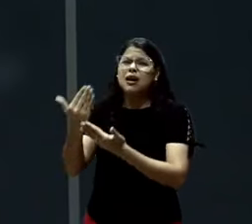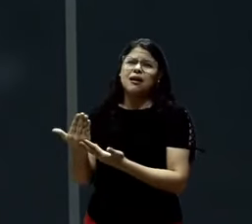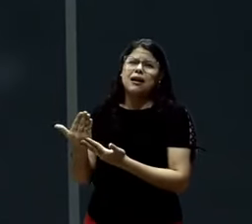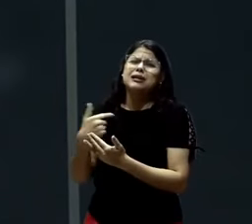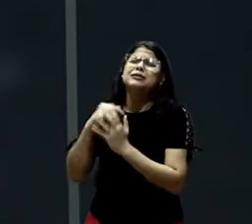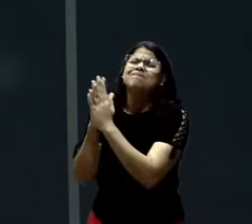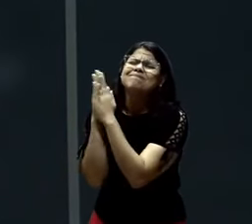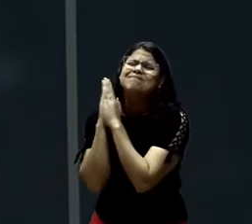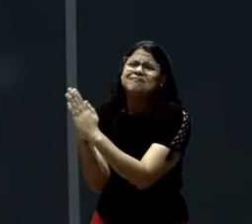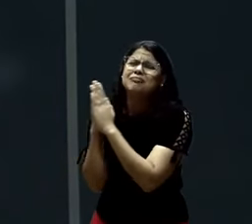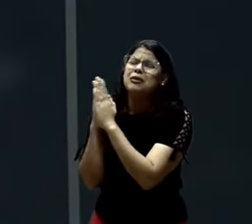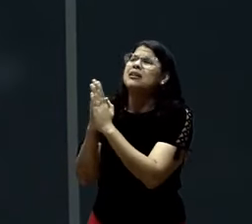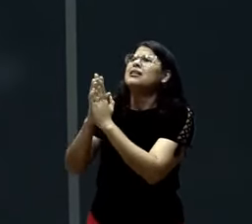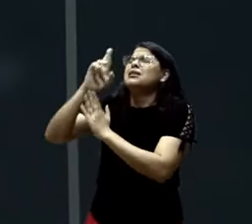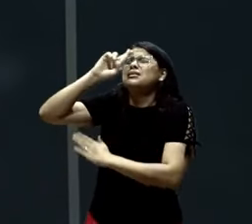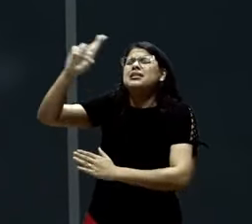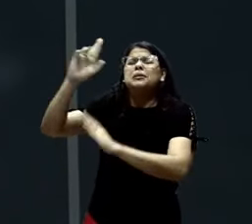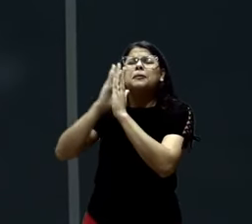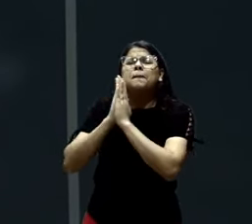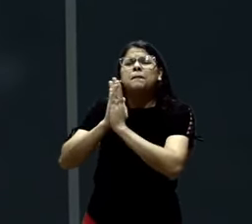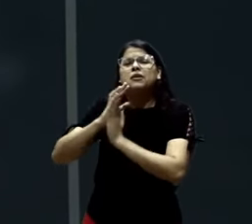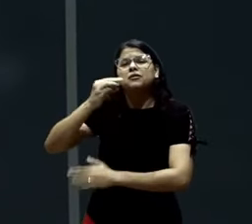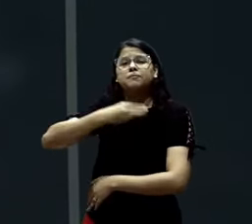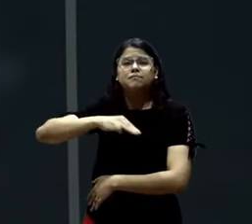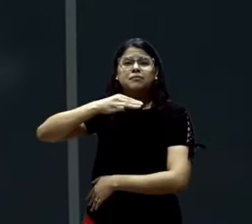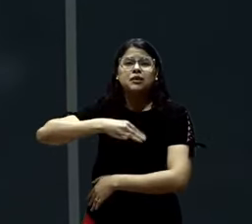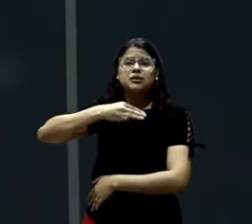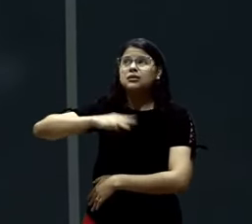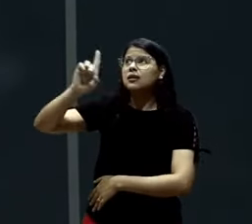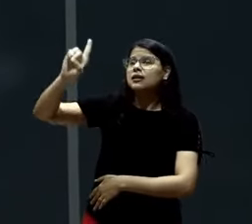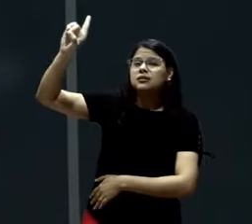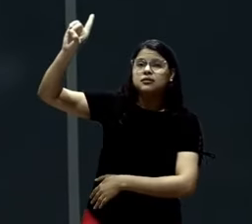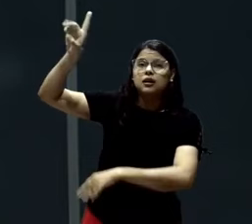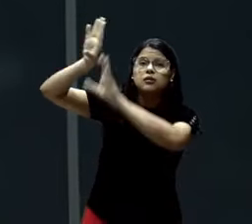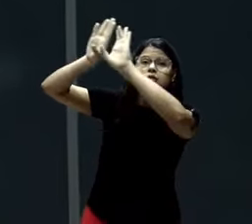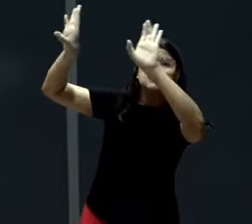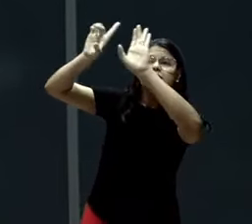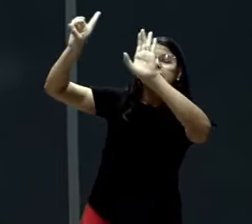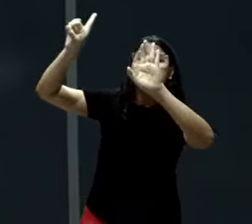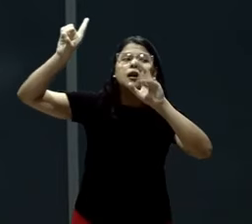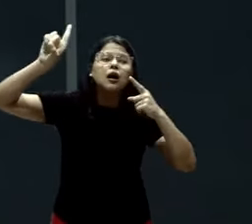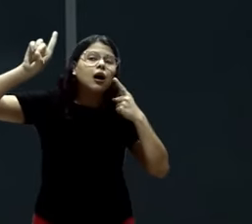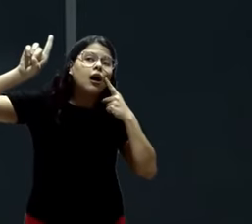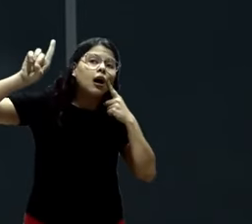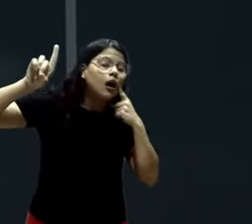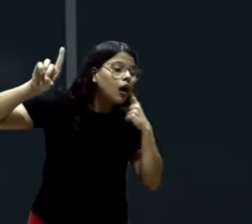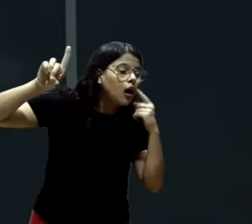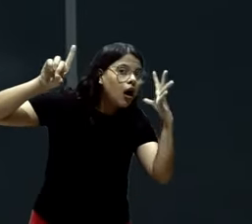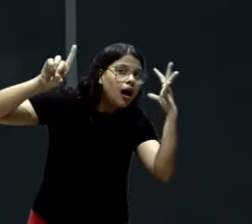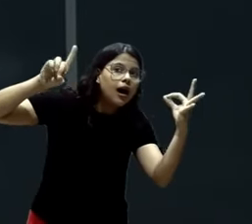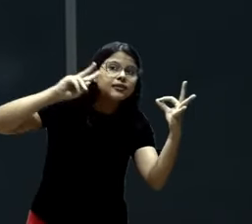eu suplico por misericórdia, eu tenho um Deus nos céus que está com os ouvidos atento ao